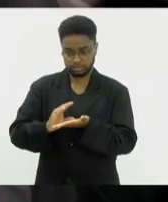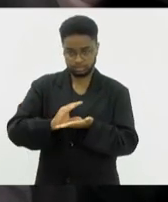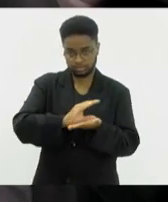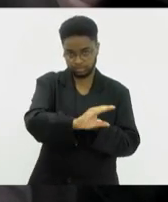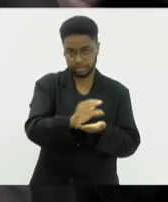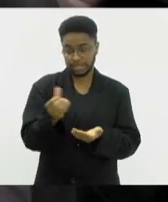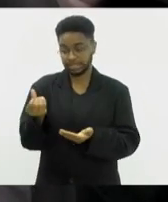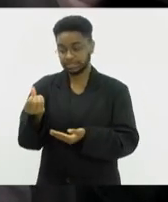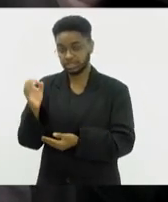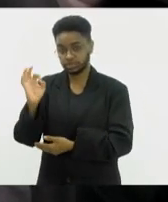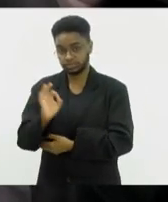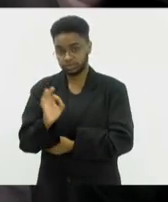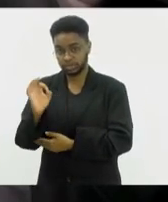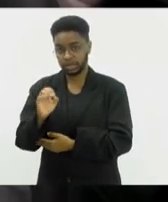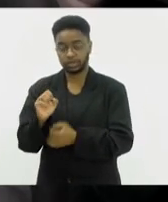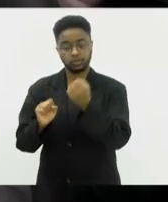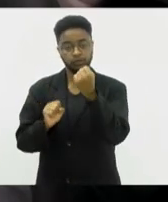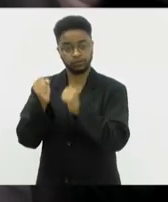6%